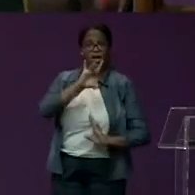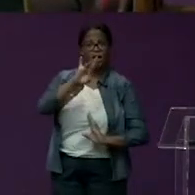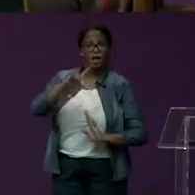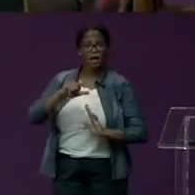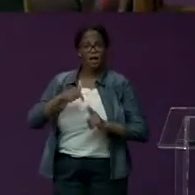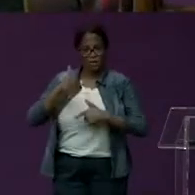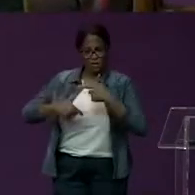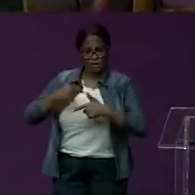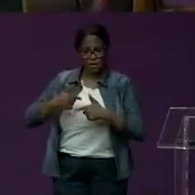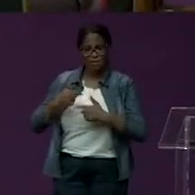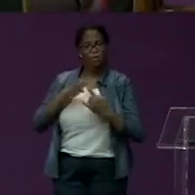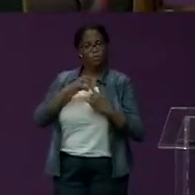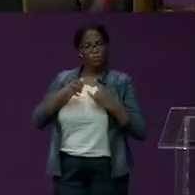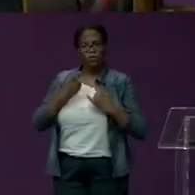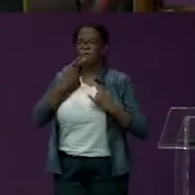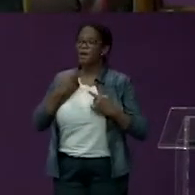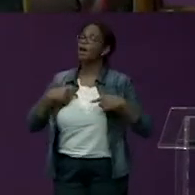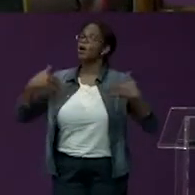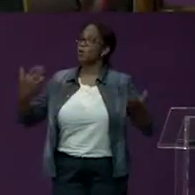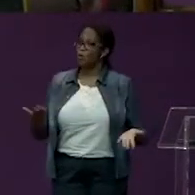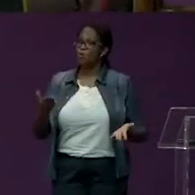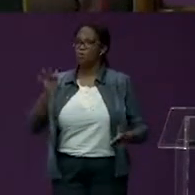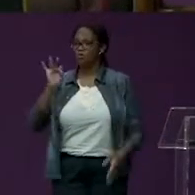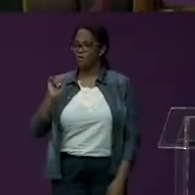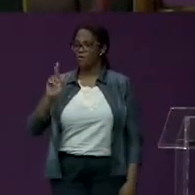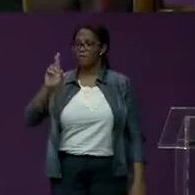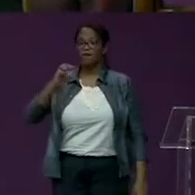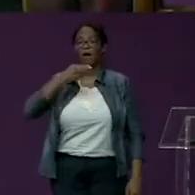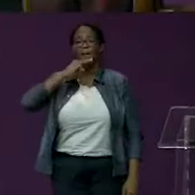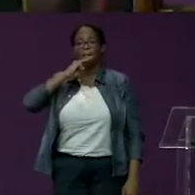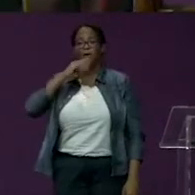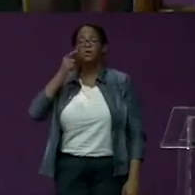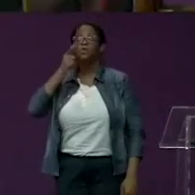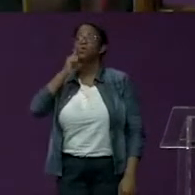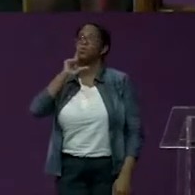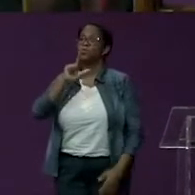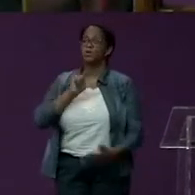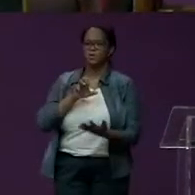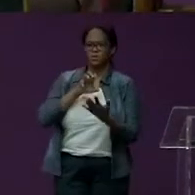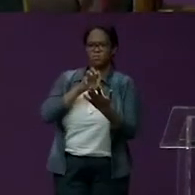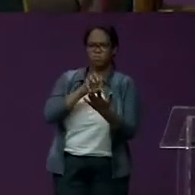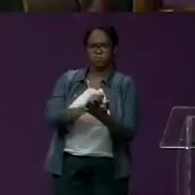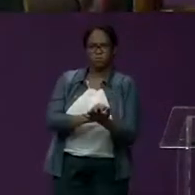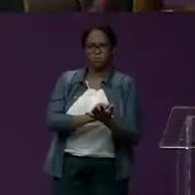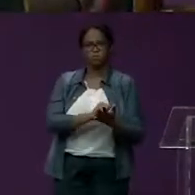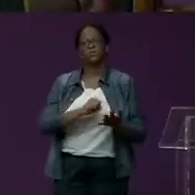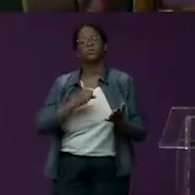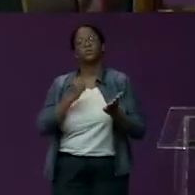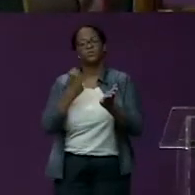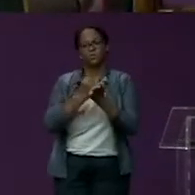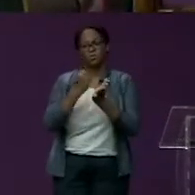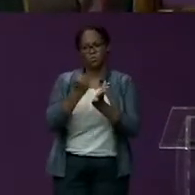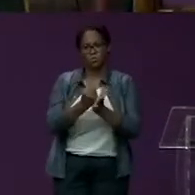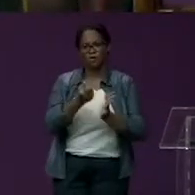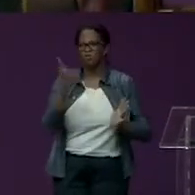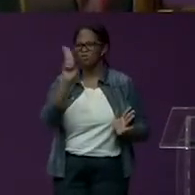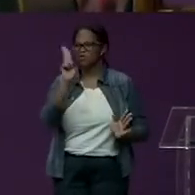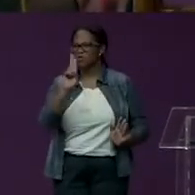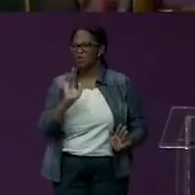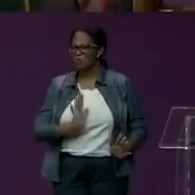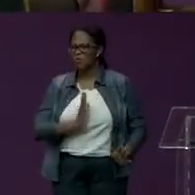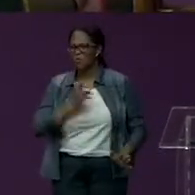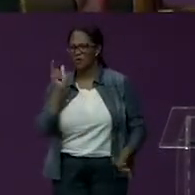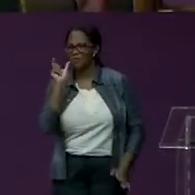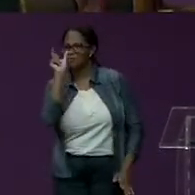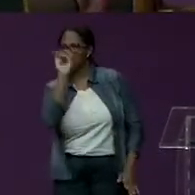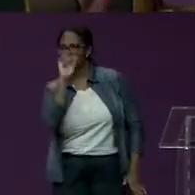com orgulho. Não, hoje, por exemplo, o Farmanguinhos conseguiu o registro do Sofosbuvir. Os nomes são horríveis, né? Porque a gente